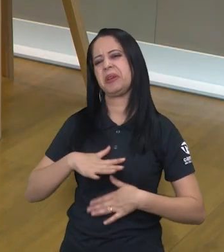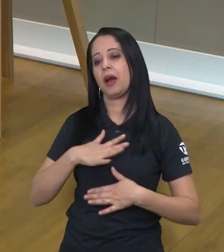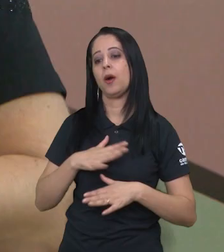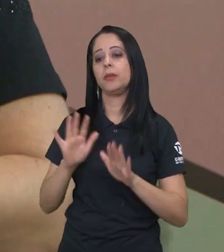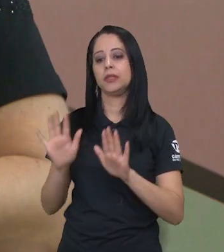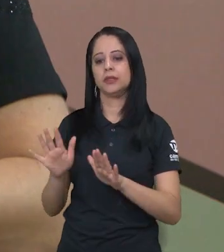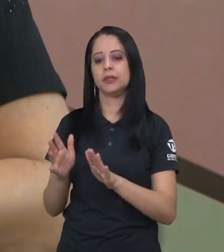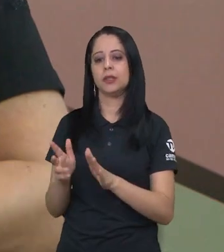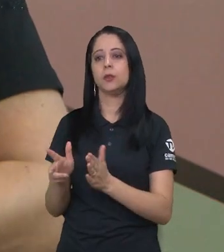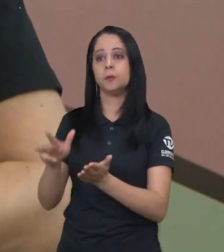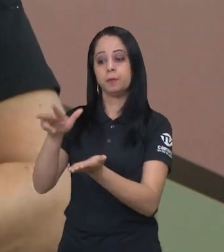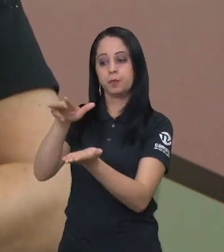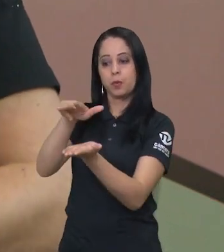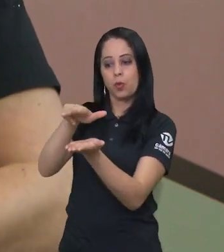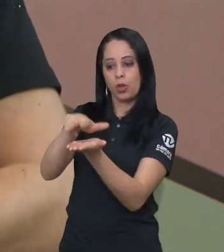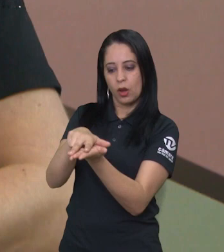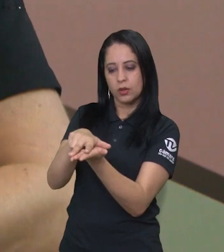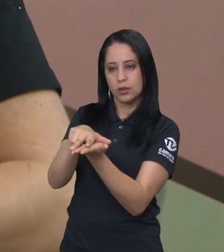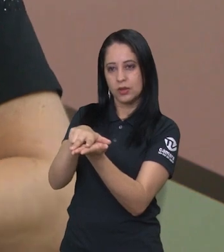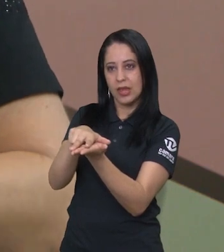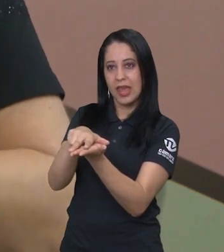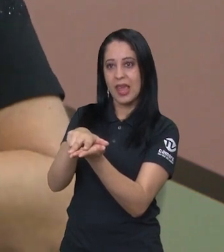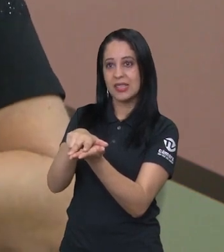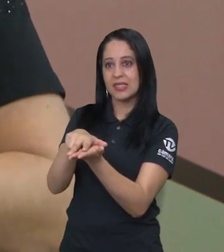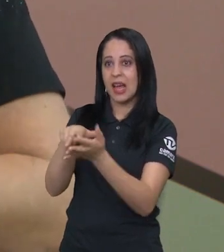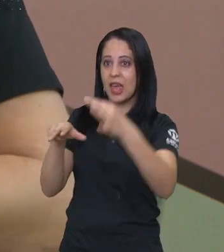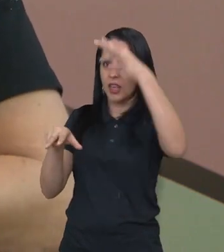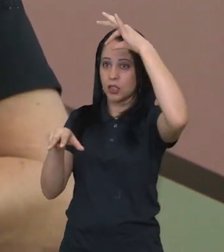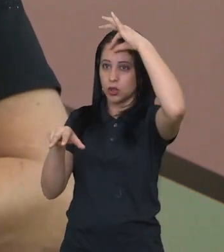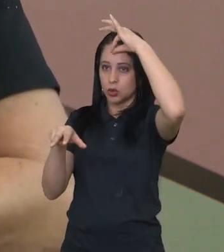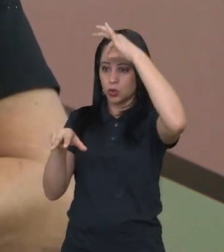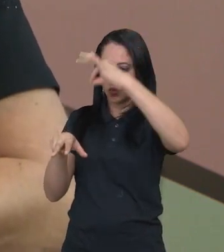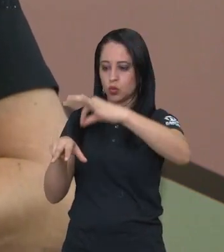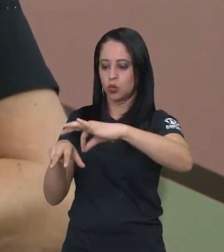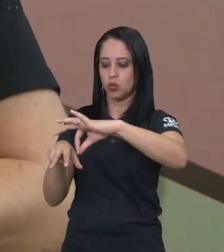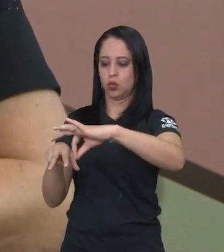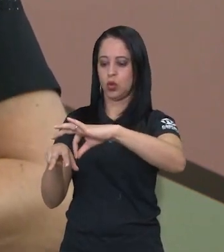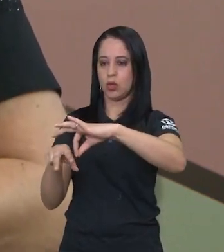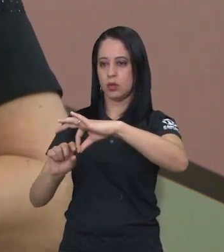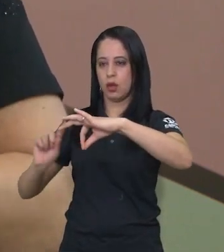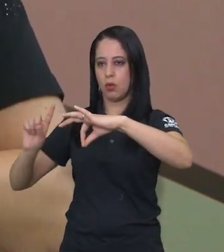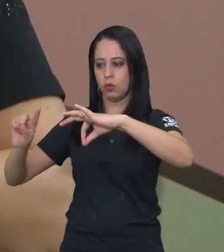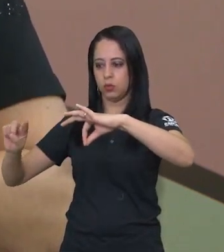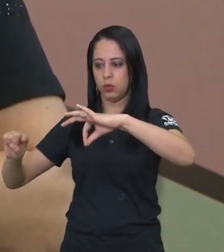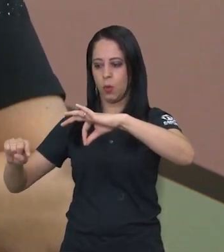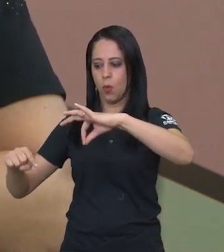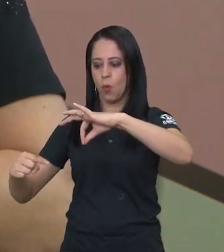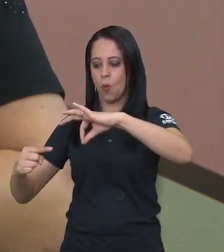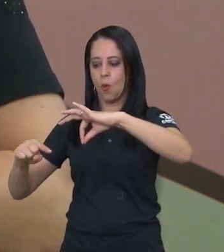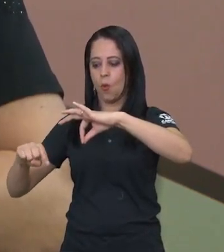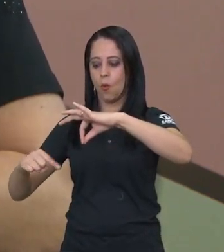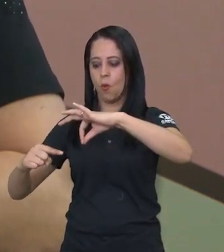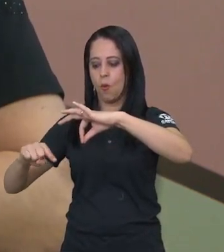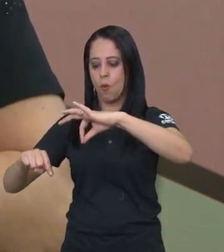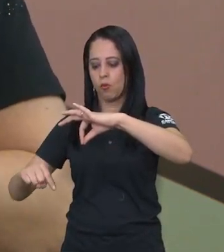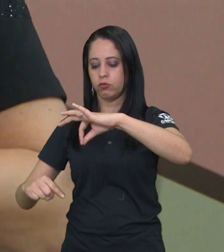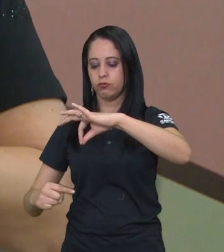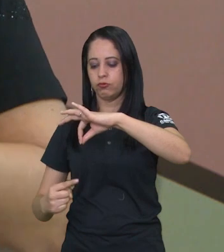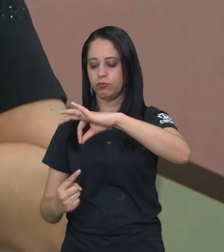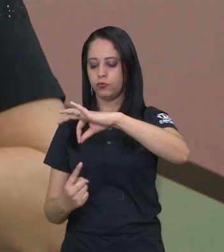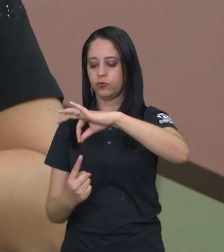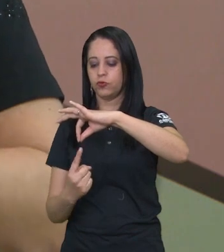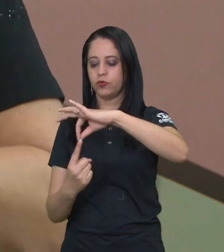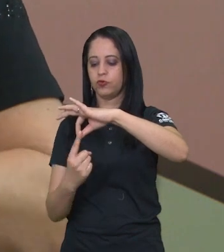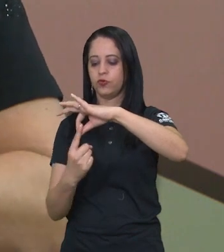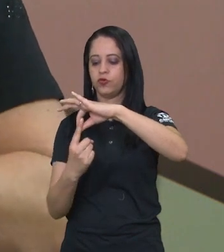feito com ultrassom via vaginal, né? A gente põe o transdutor do ultrassom vaginal, vai com uma agulha com ele e